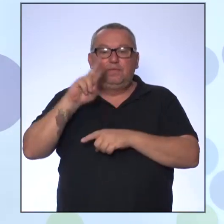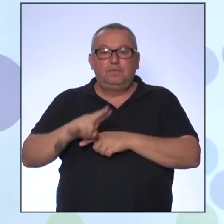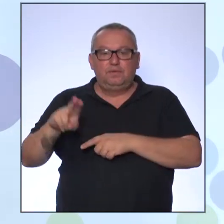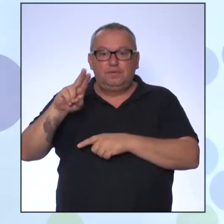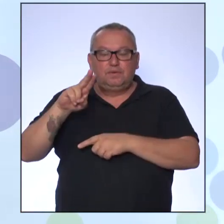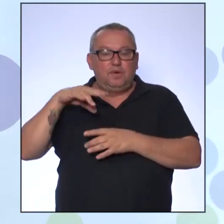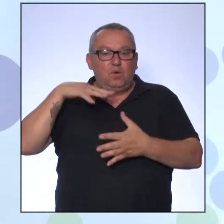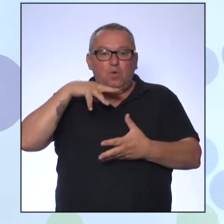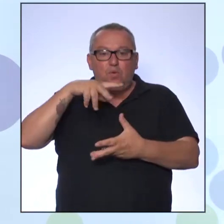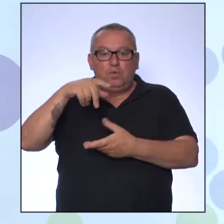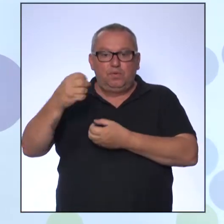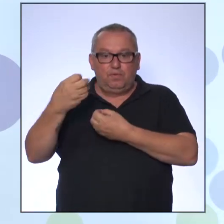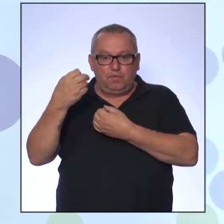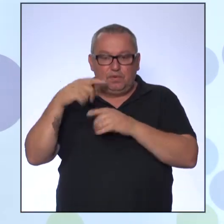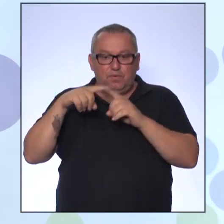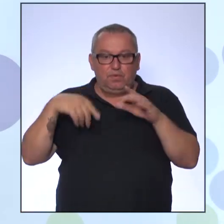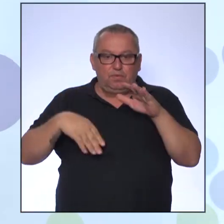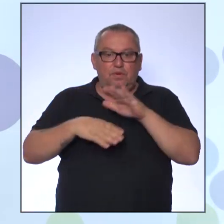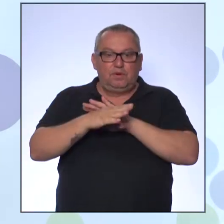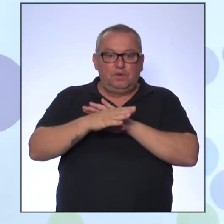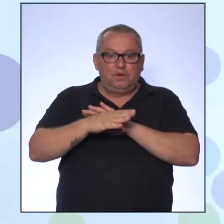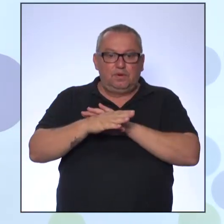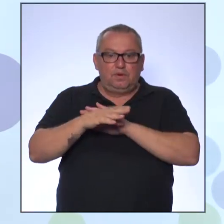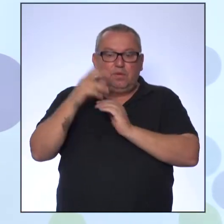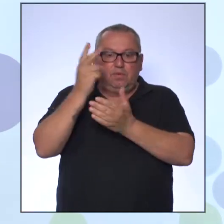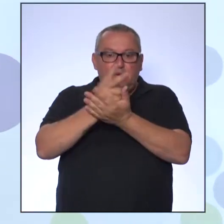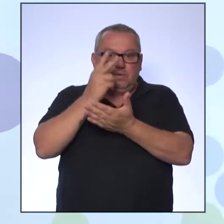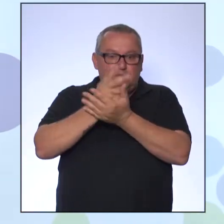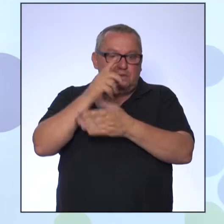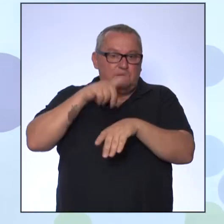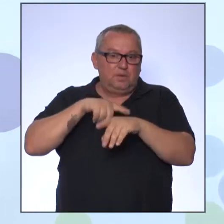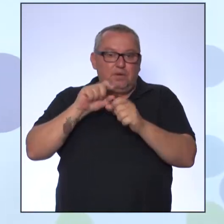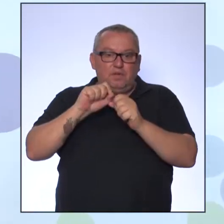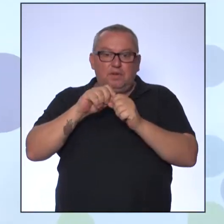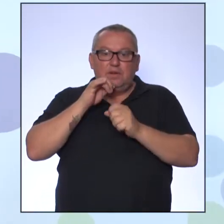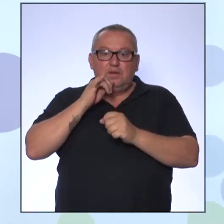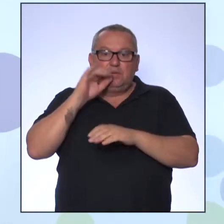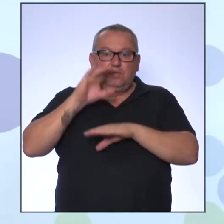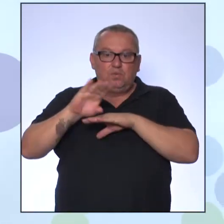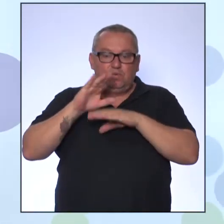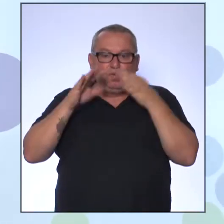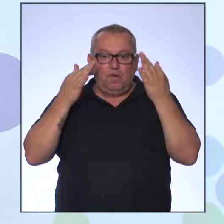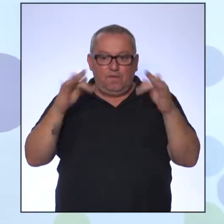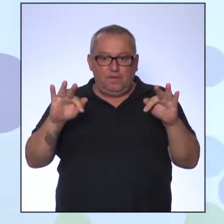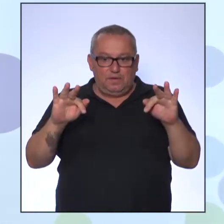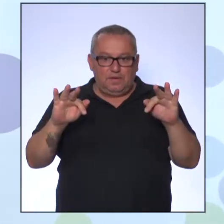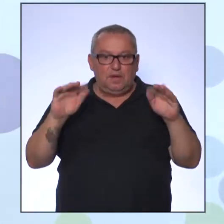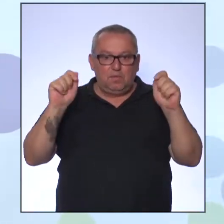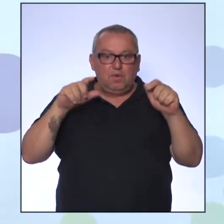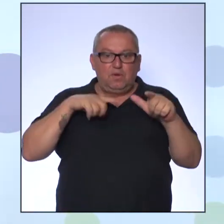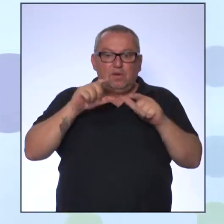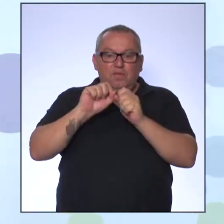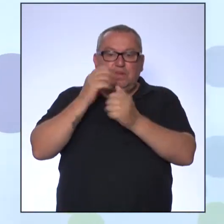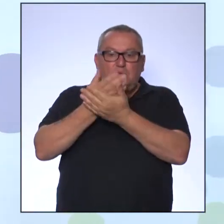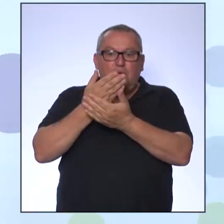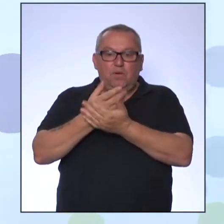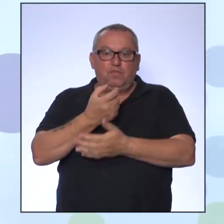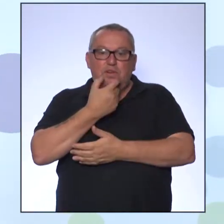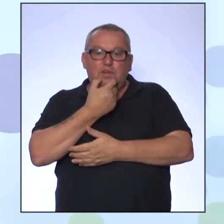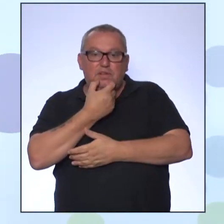de informações. E quando você ingressar nela, você, ao mesmo tempo que está fazendo, por exemplo, um curso de física como eu, pode estar fazendo uma aula de